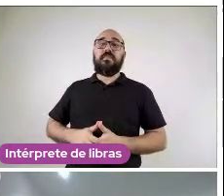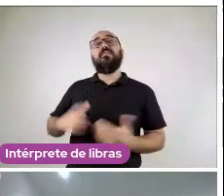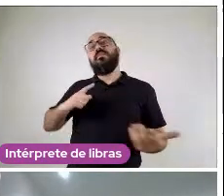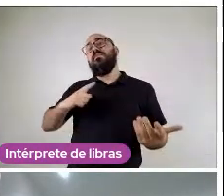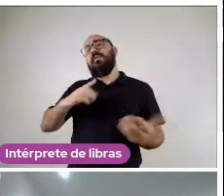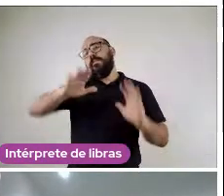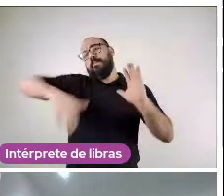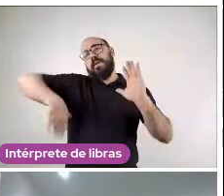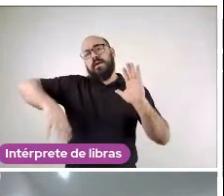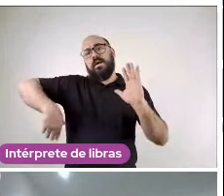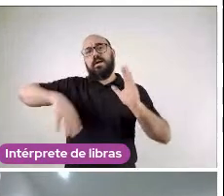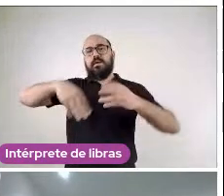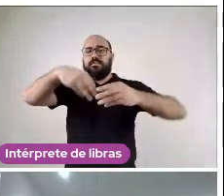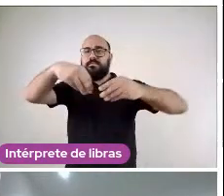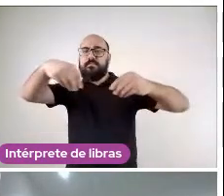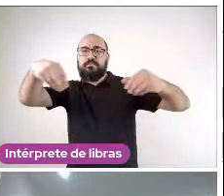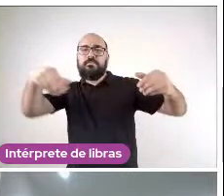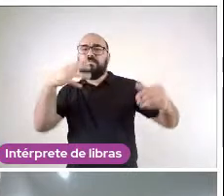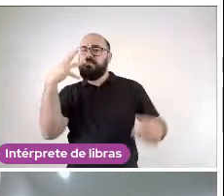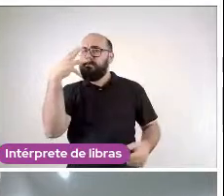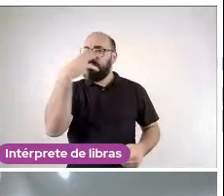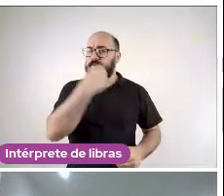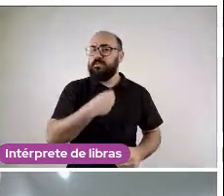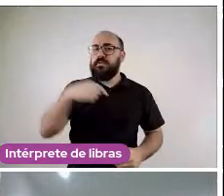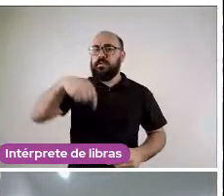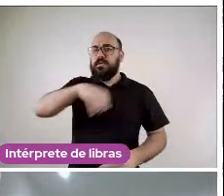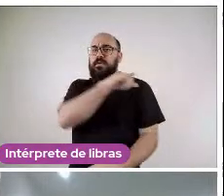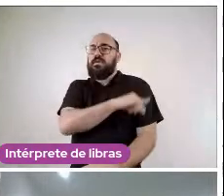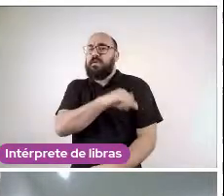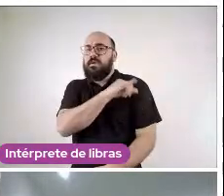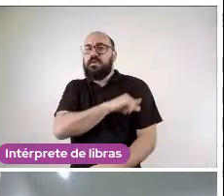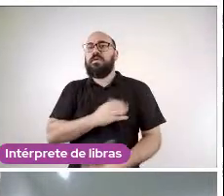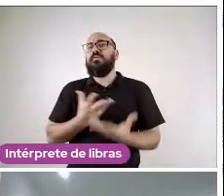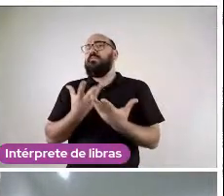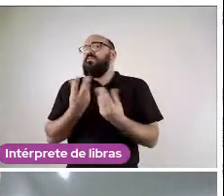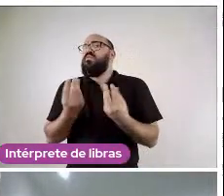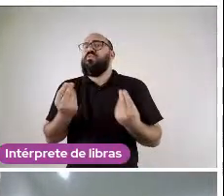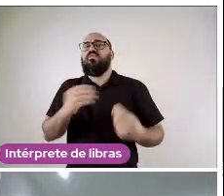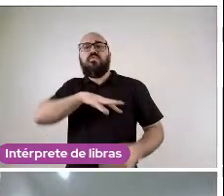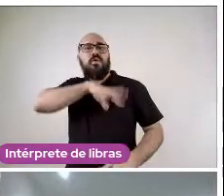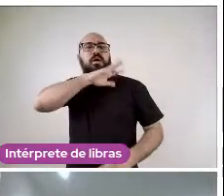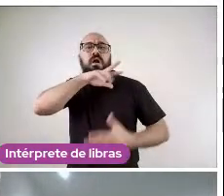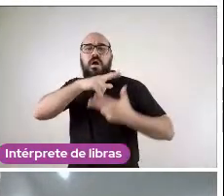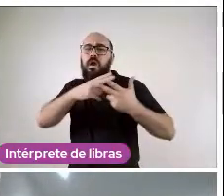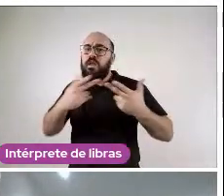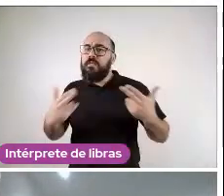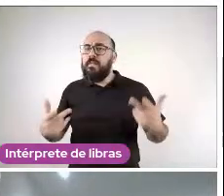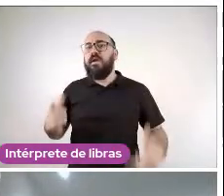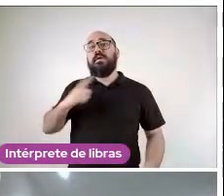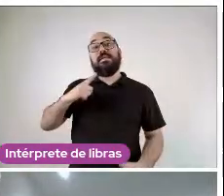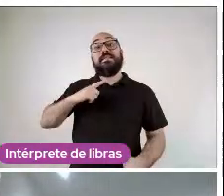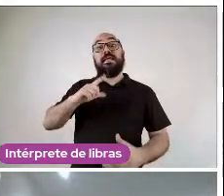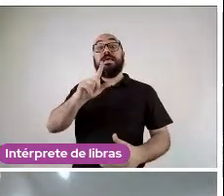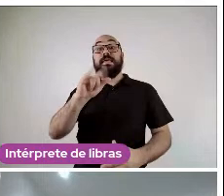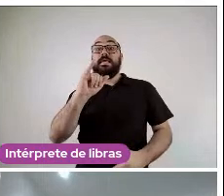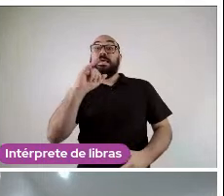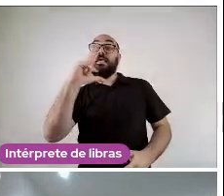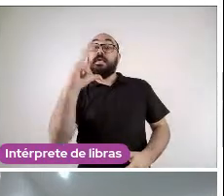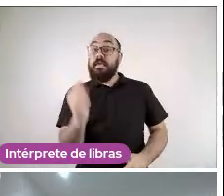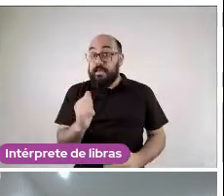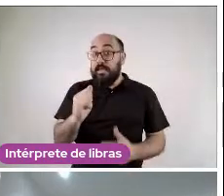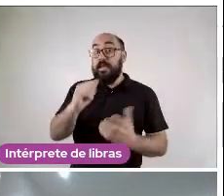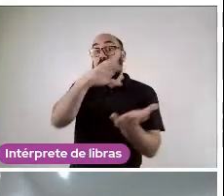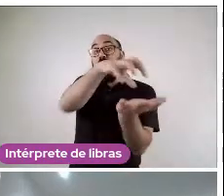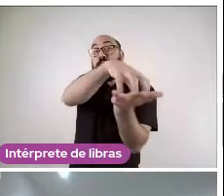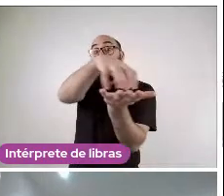praias arenosas aqui no Rio de Janeiro, com uma fauna abundante. As ilhas costeiras, né? Aqui a gente tem o